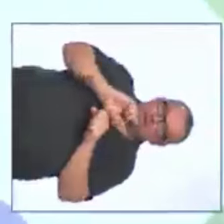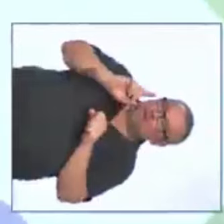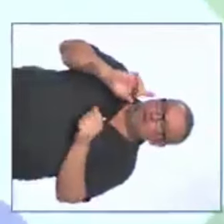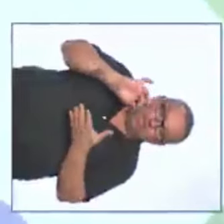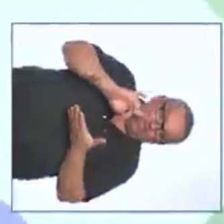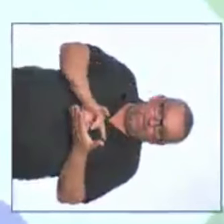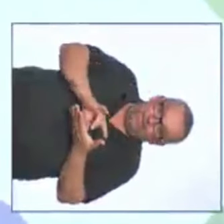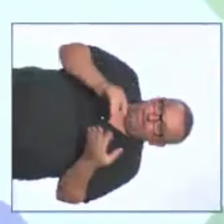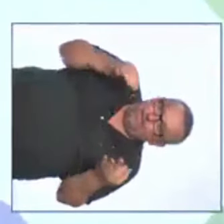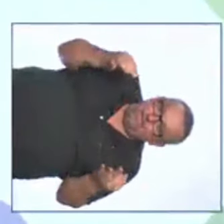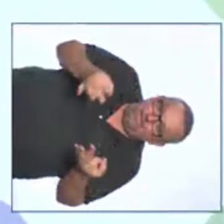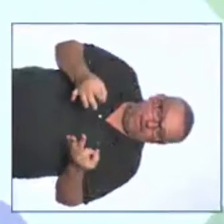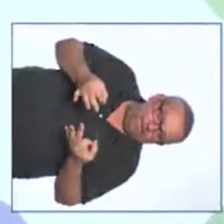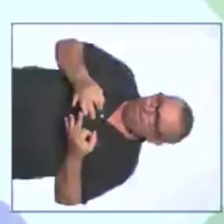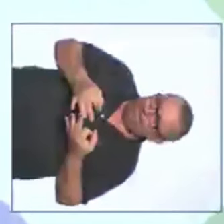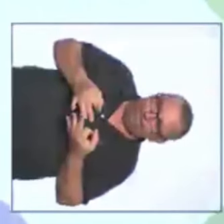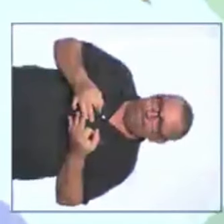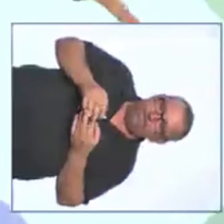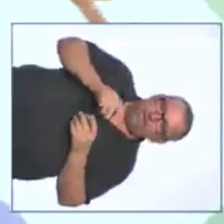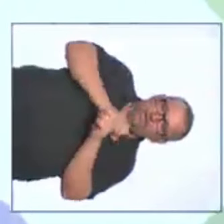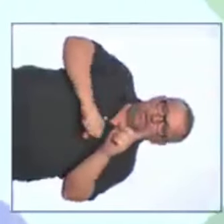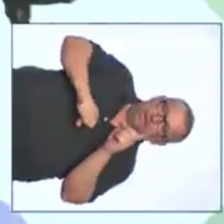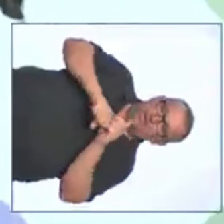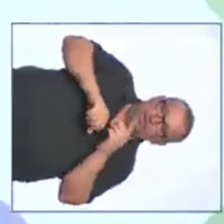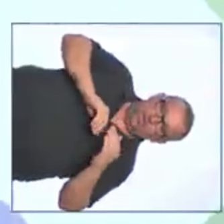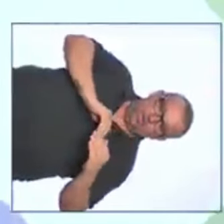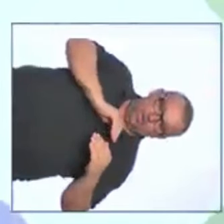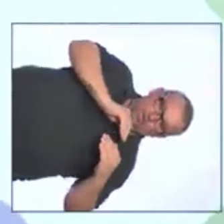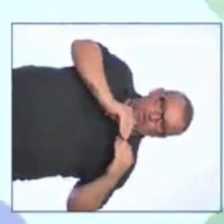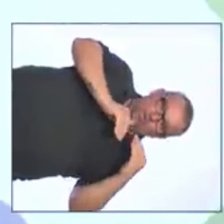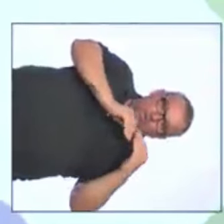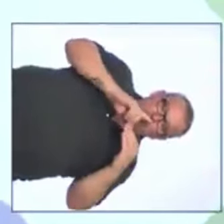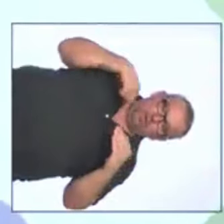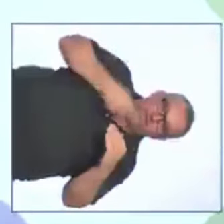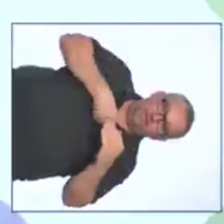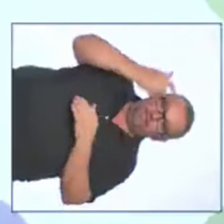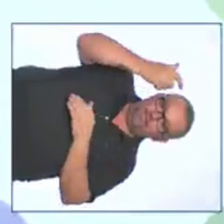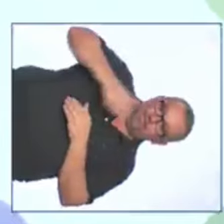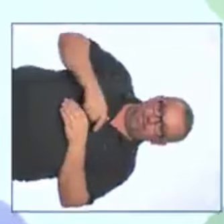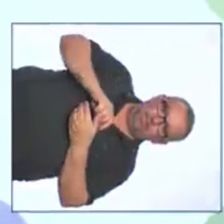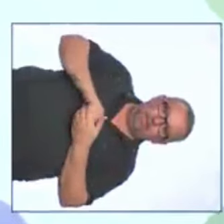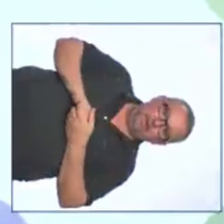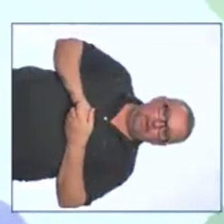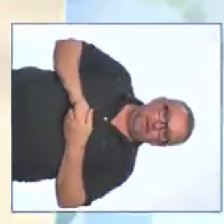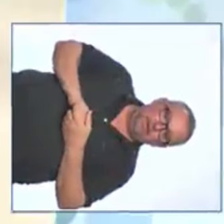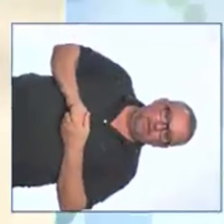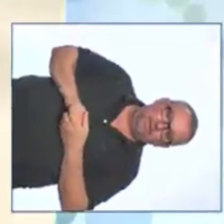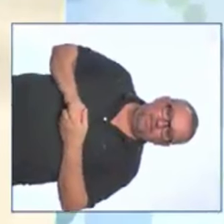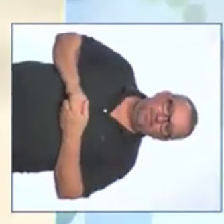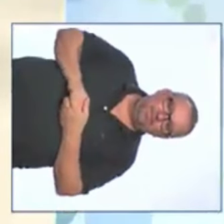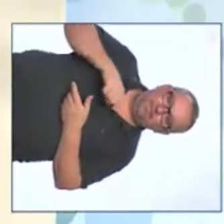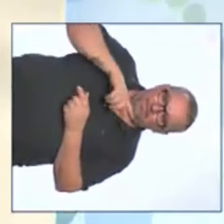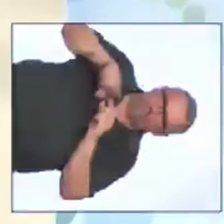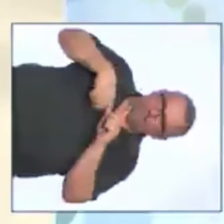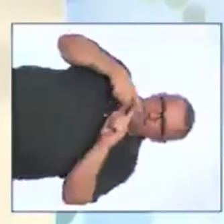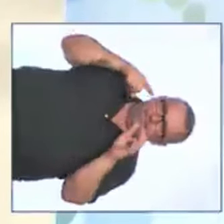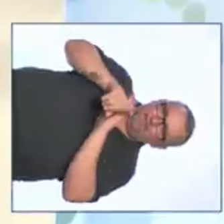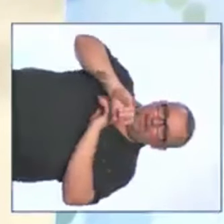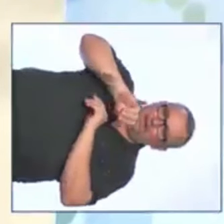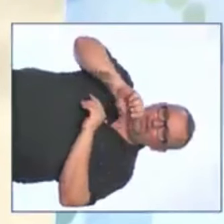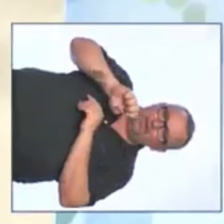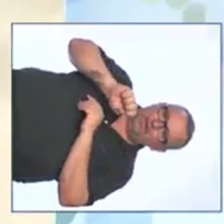verdade absoluta do universo ela vai evoluindo junto com a gente tá tem mais alguma questão aí a Jéssica está